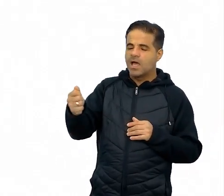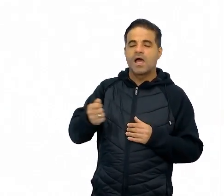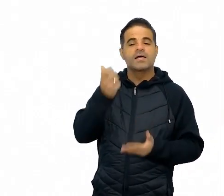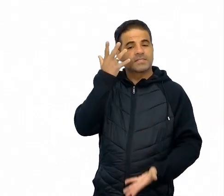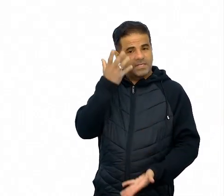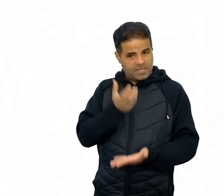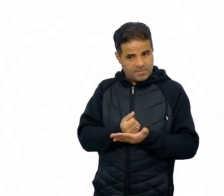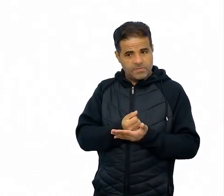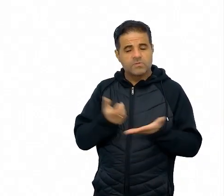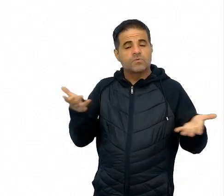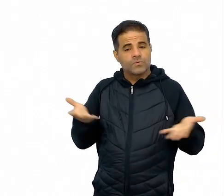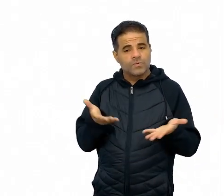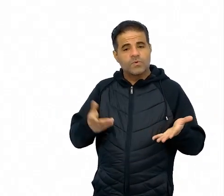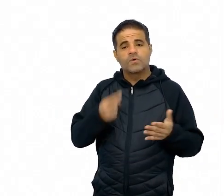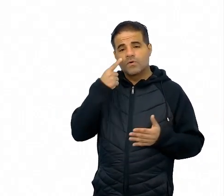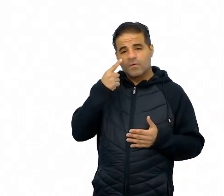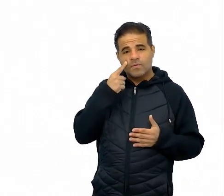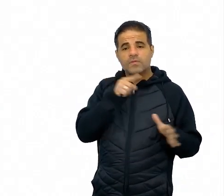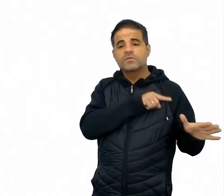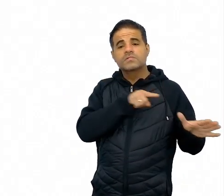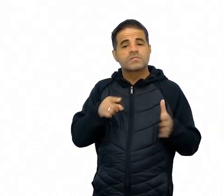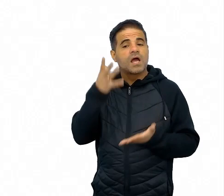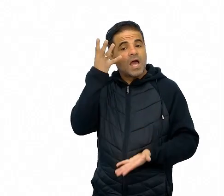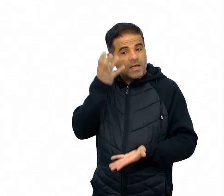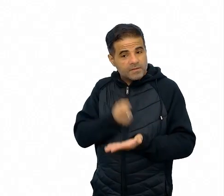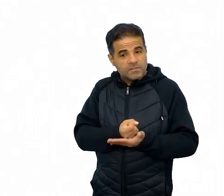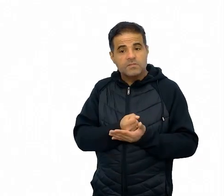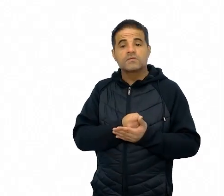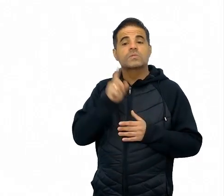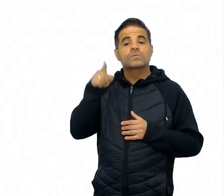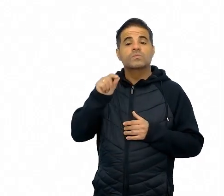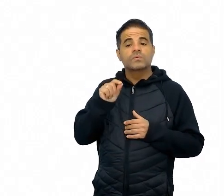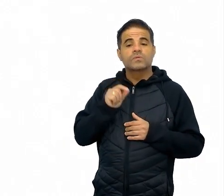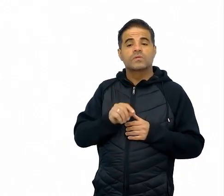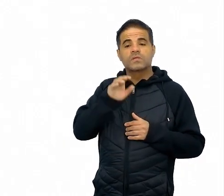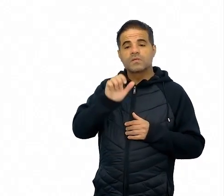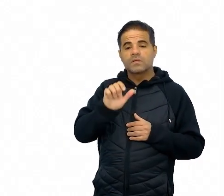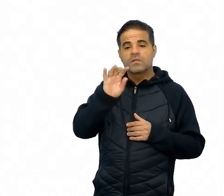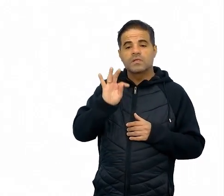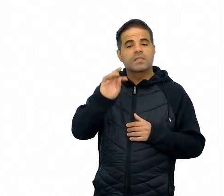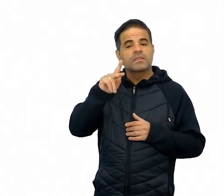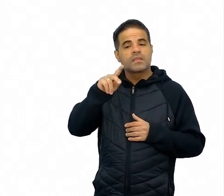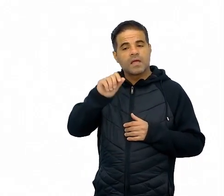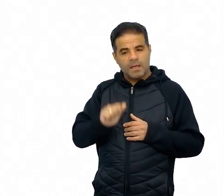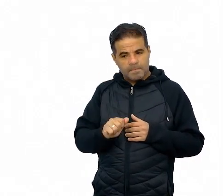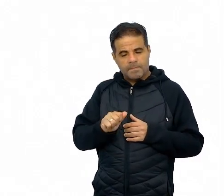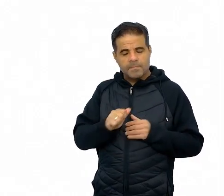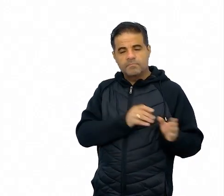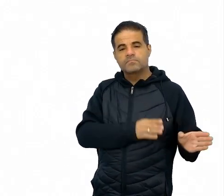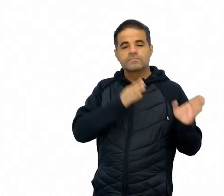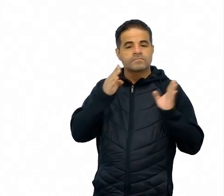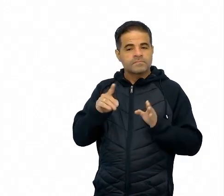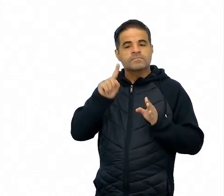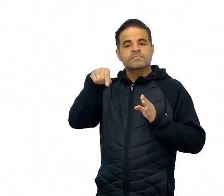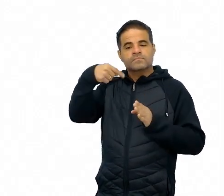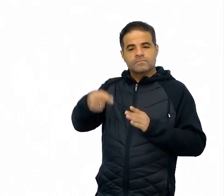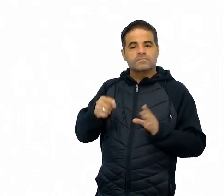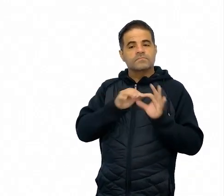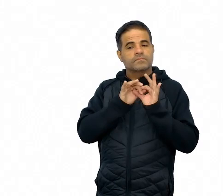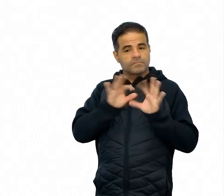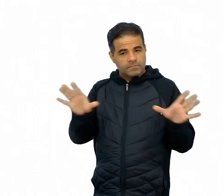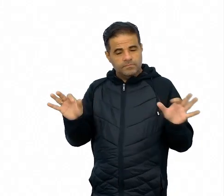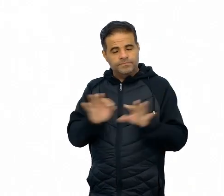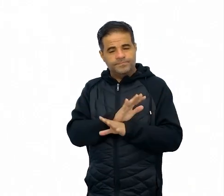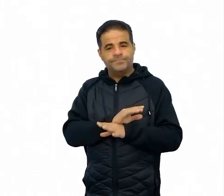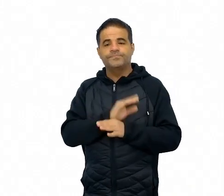gravação que vocês estão assistindo é uma gravação que a gente chama de etapa. E depois que vocês terminam de assistir